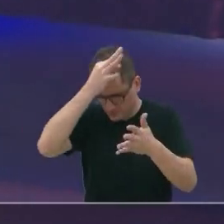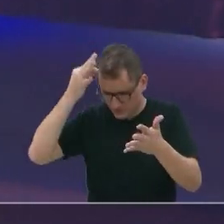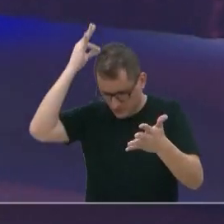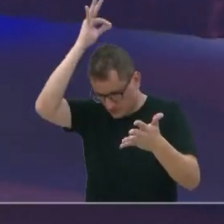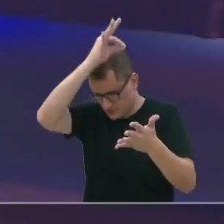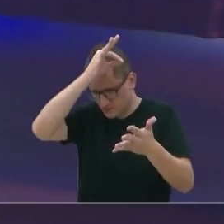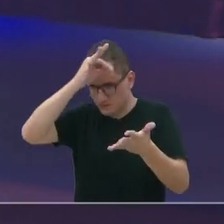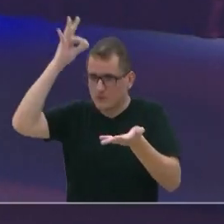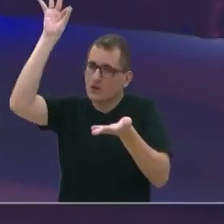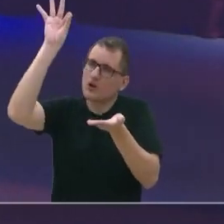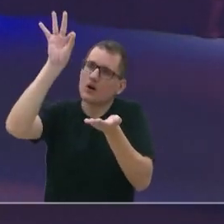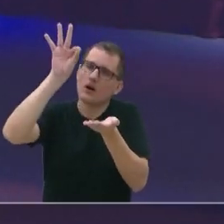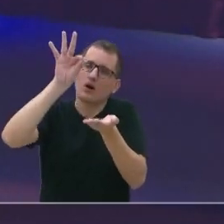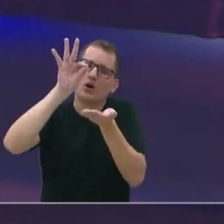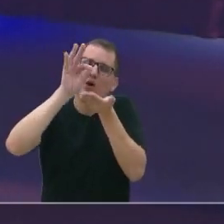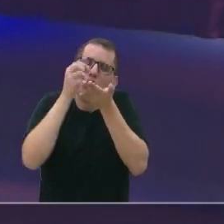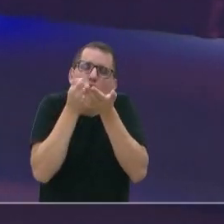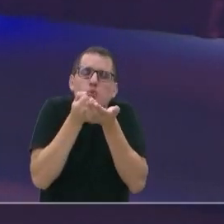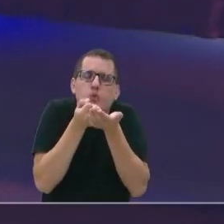Espírito,